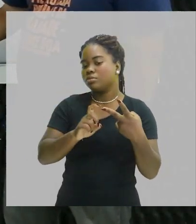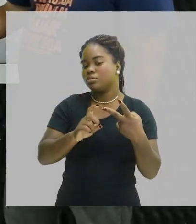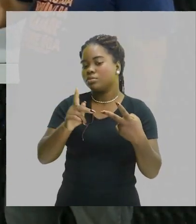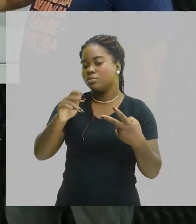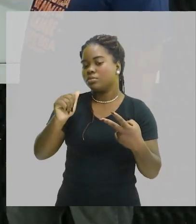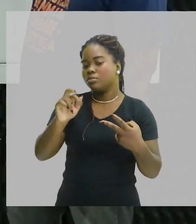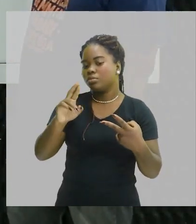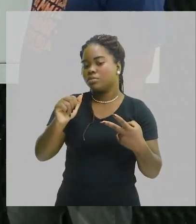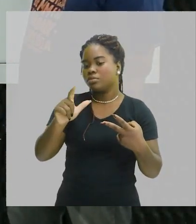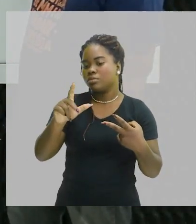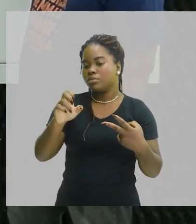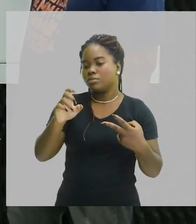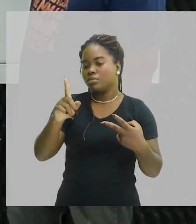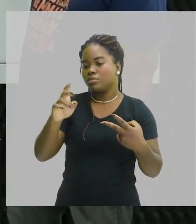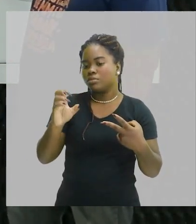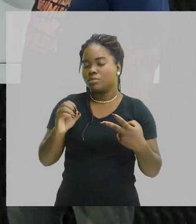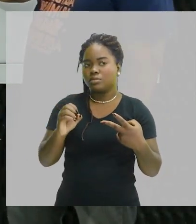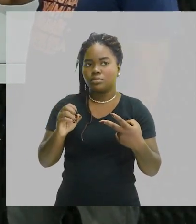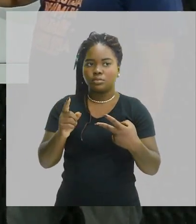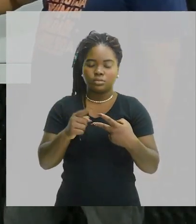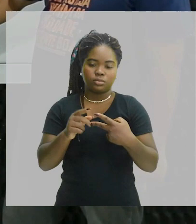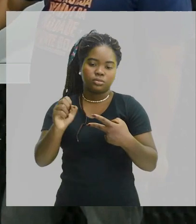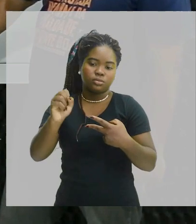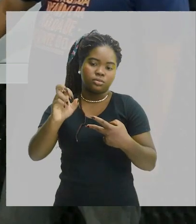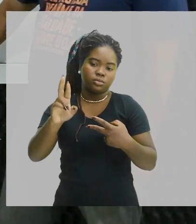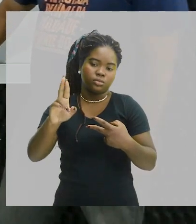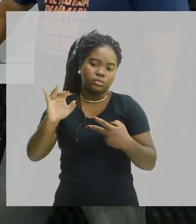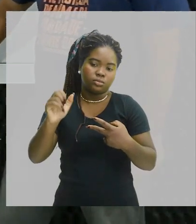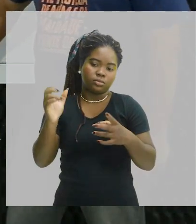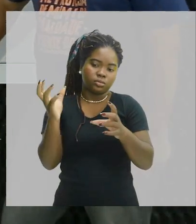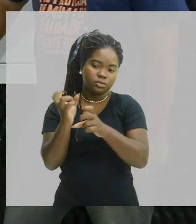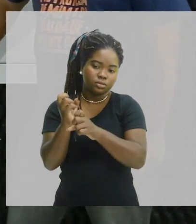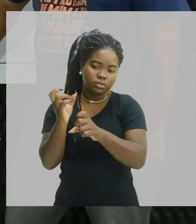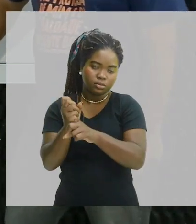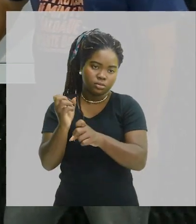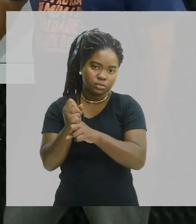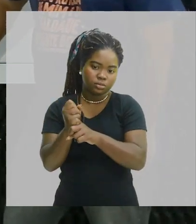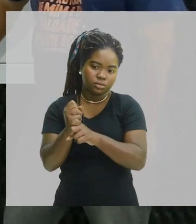paralelo. Na associação em série, nós vamos somar